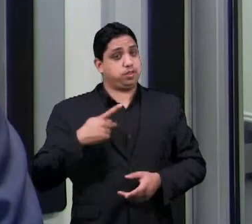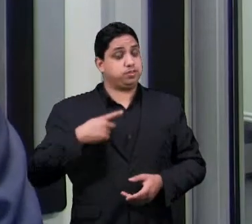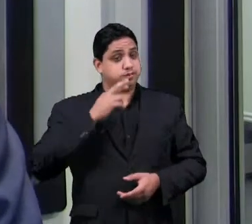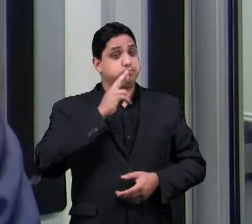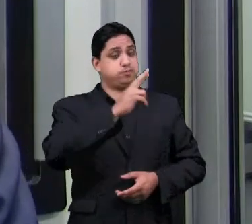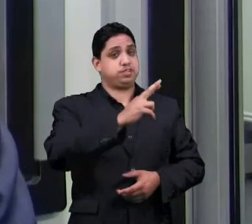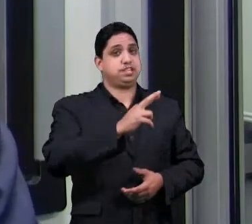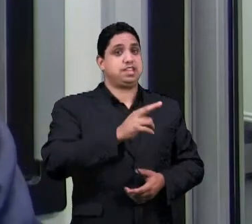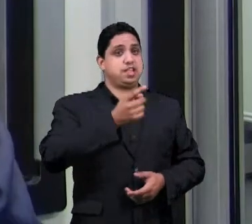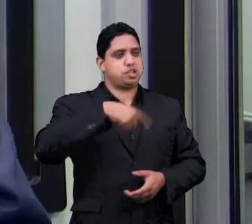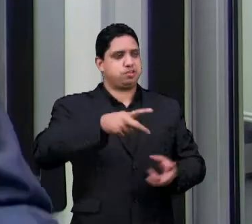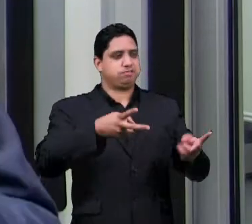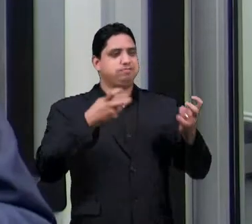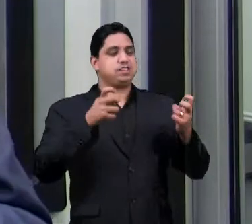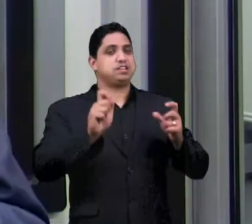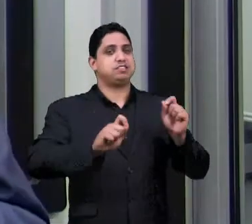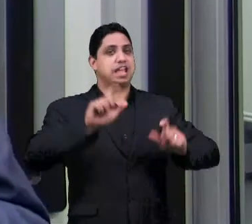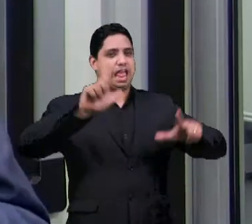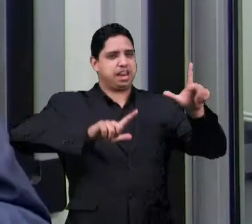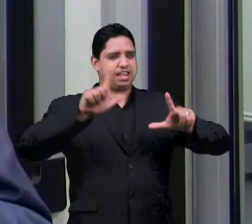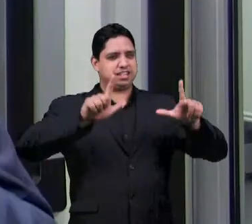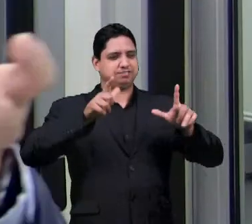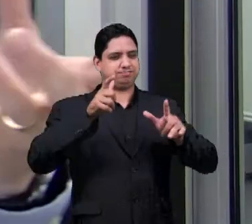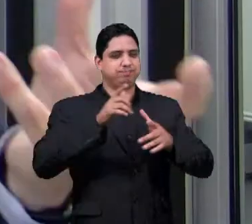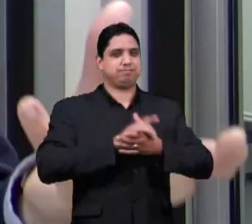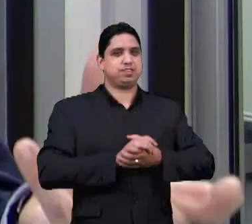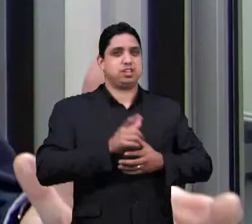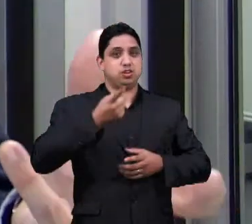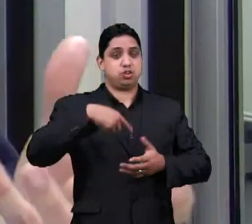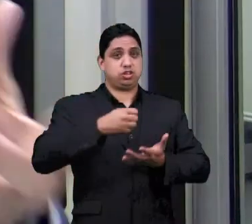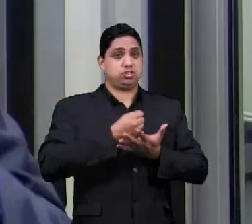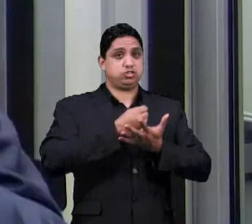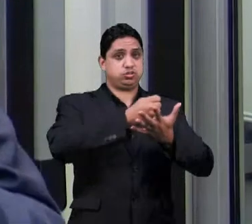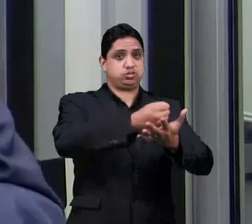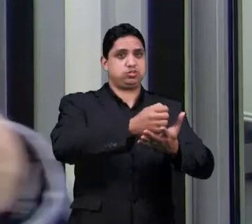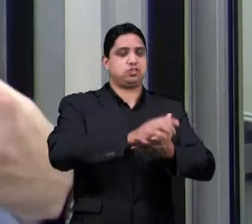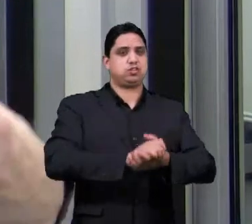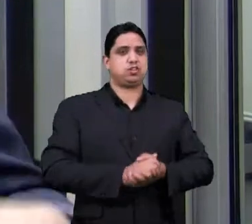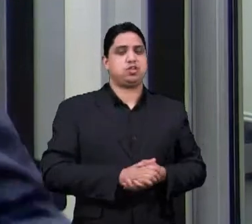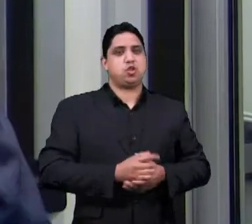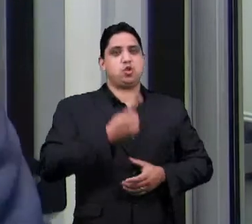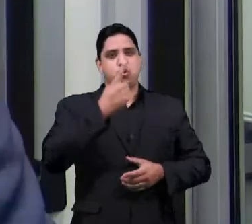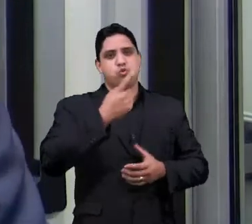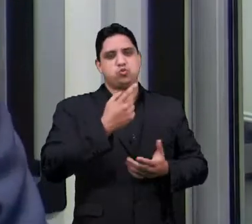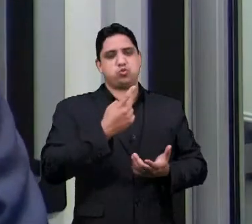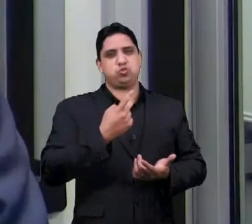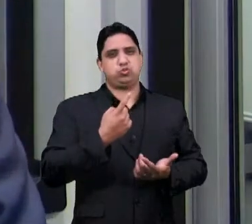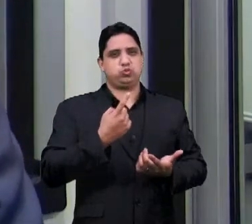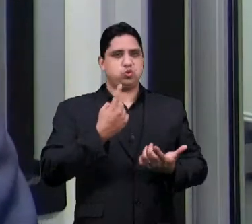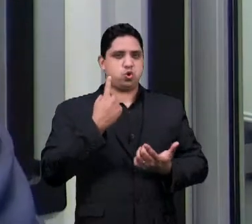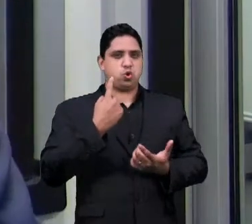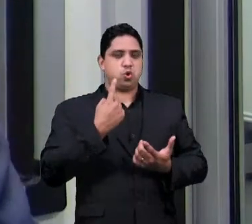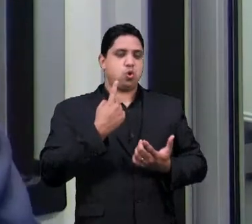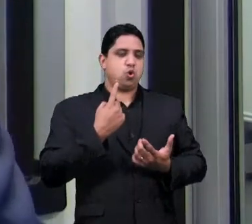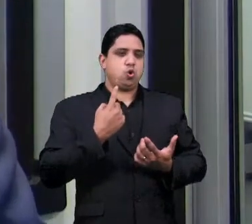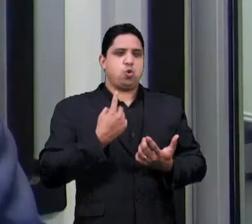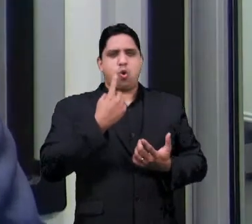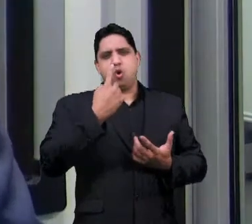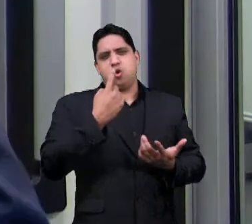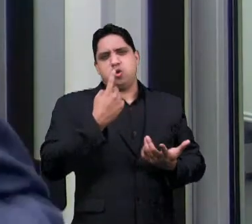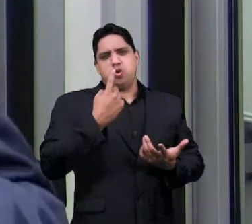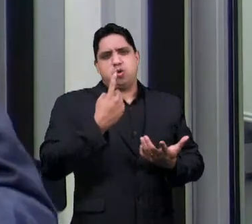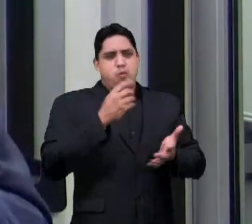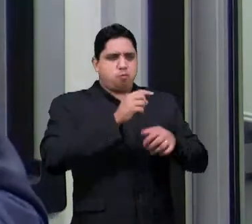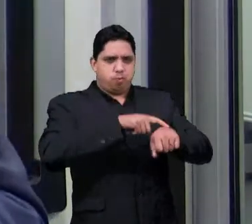no programa, e ali nós auxiliamos num dos quadros que compõe o programa como um todo,